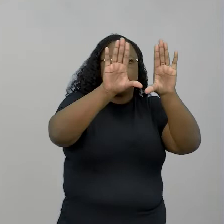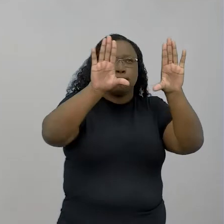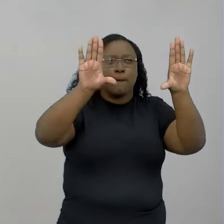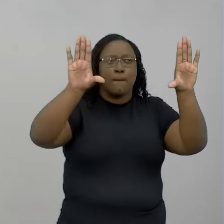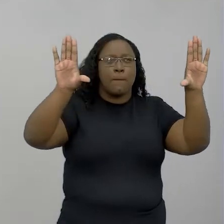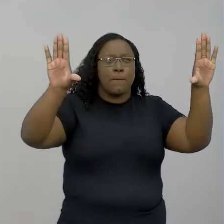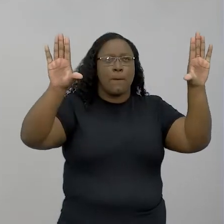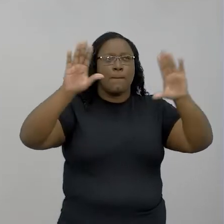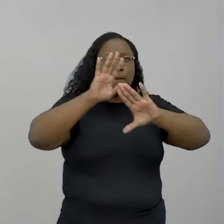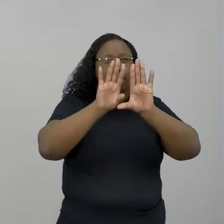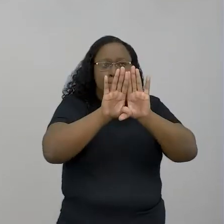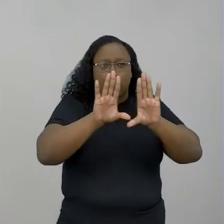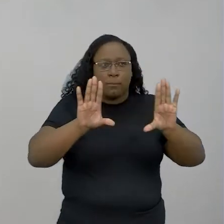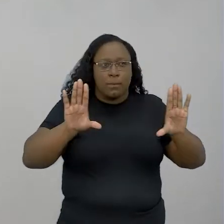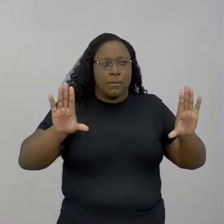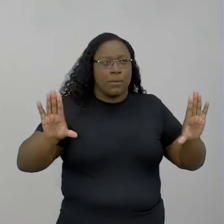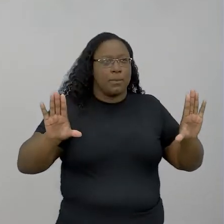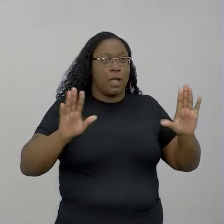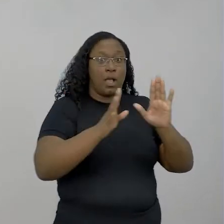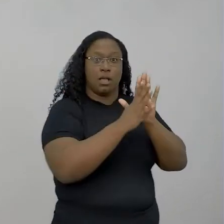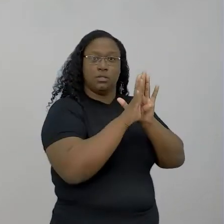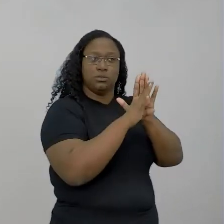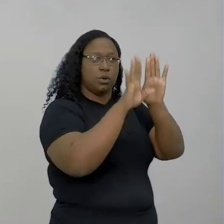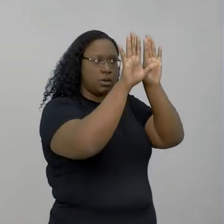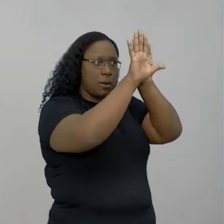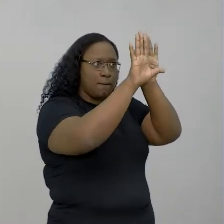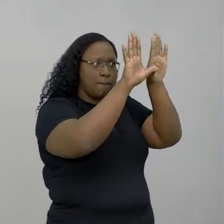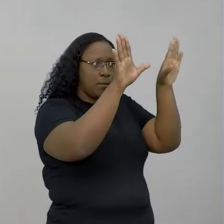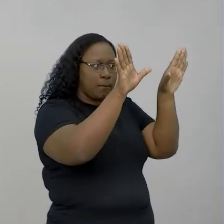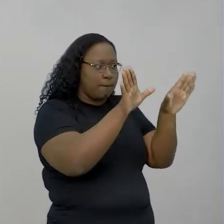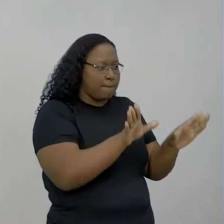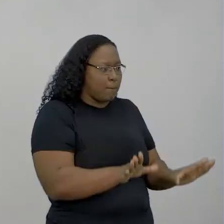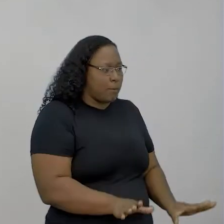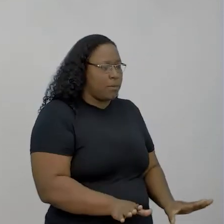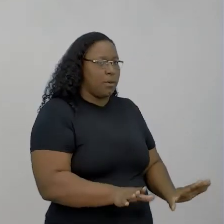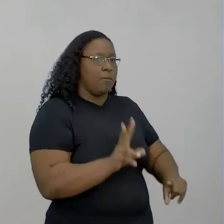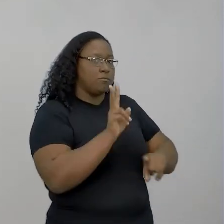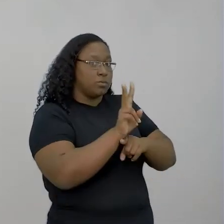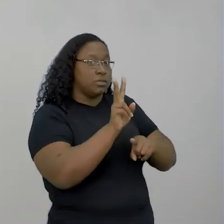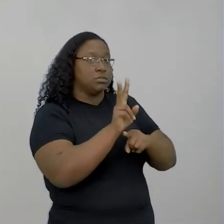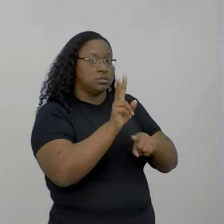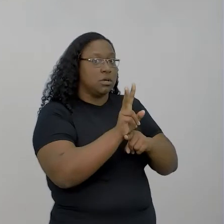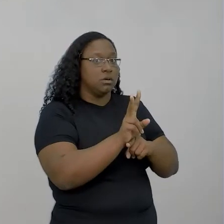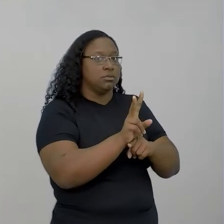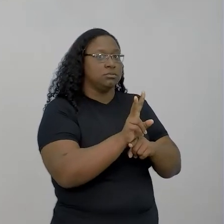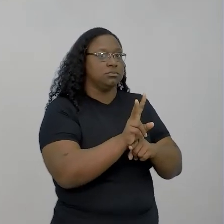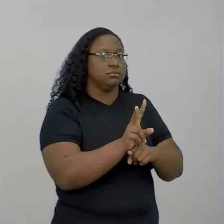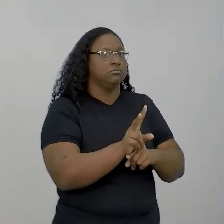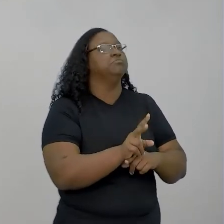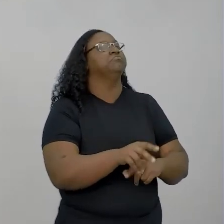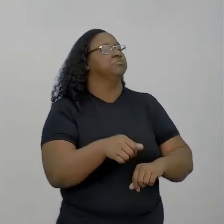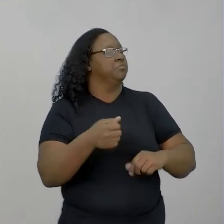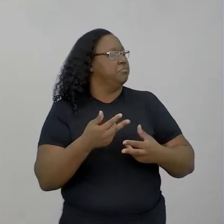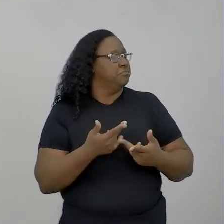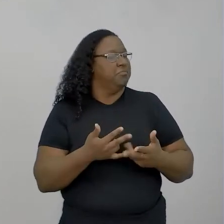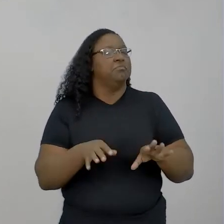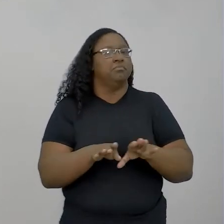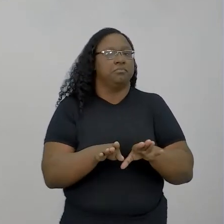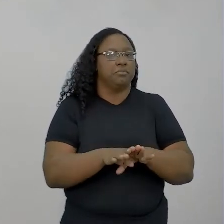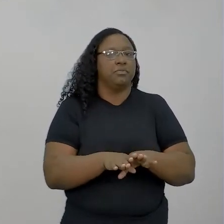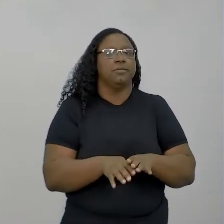exemplo, também é um ato de prevenção. O simples fato de você não construir em áreas, por exemplo,